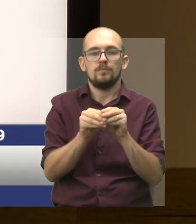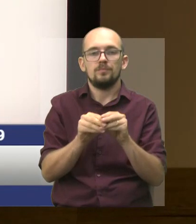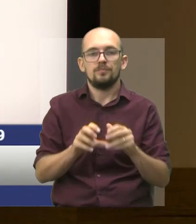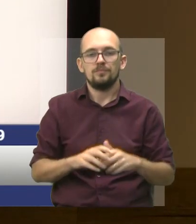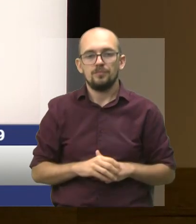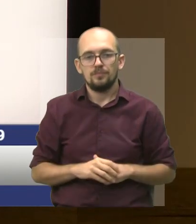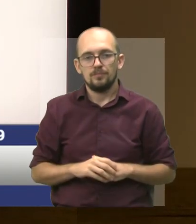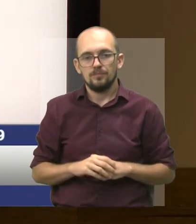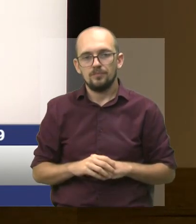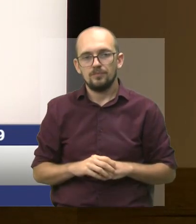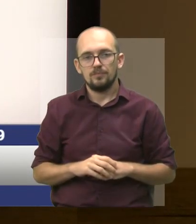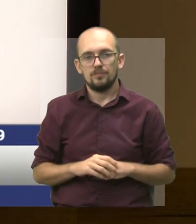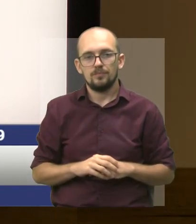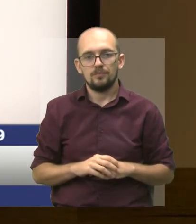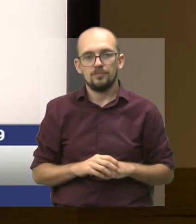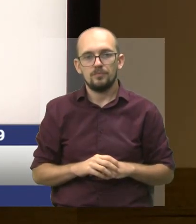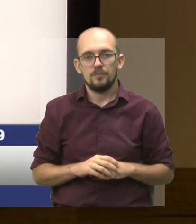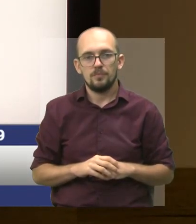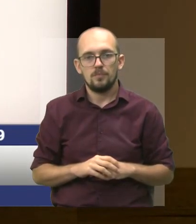destes.